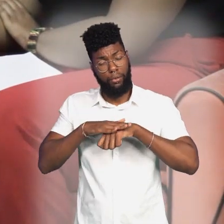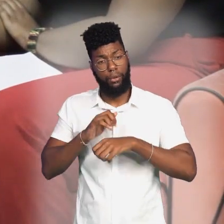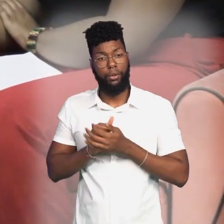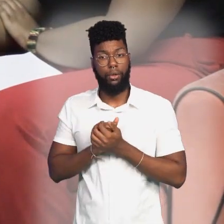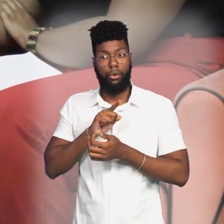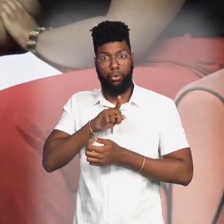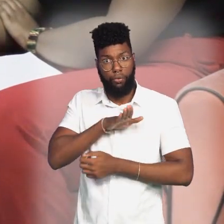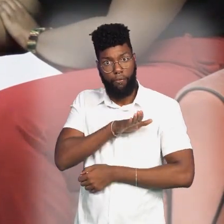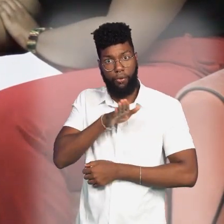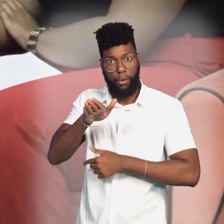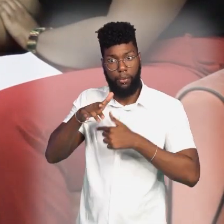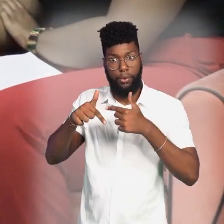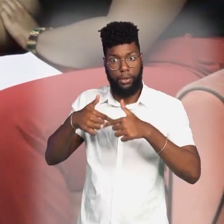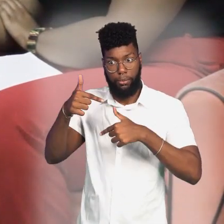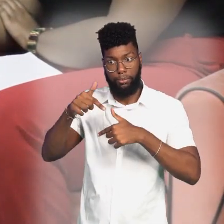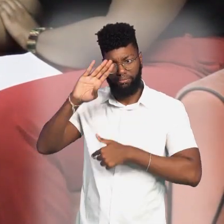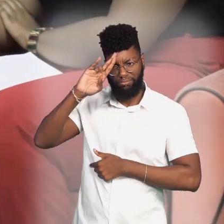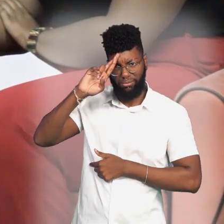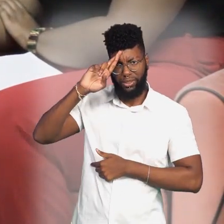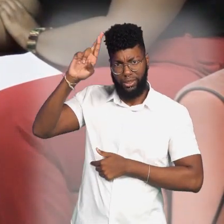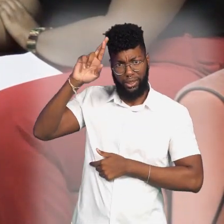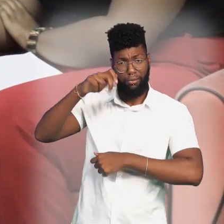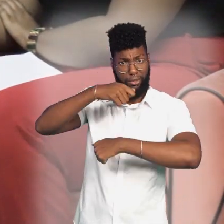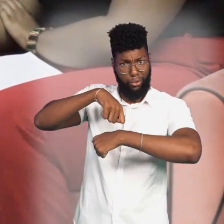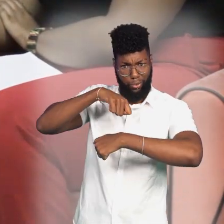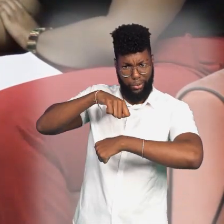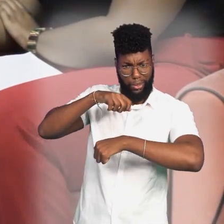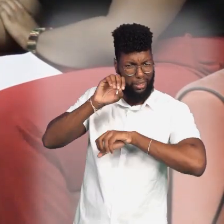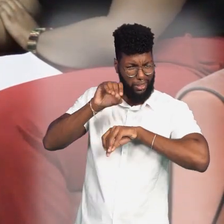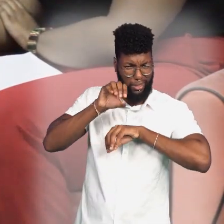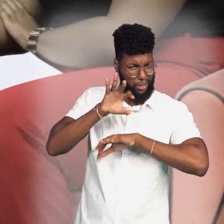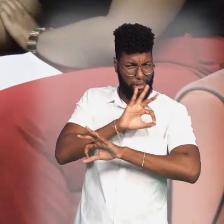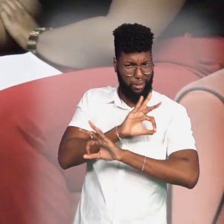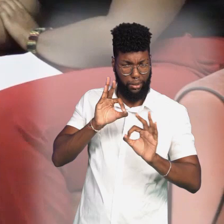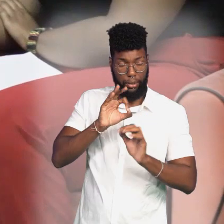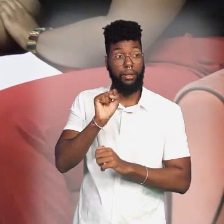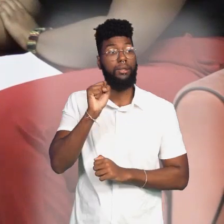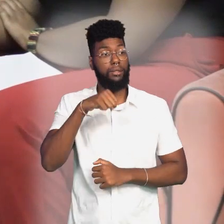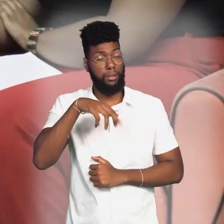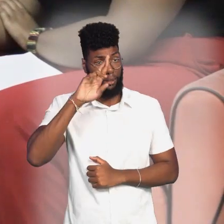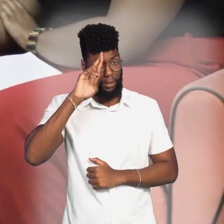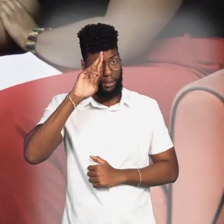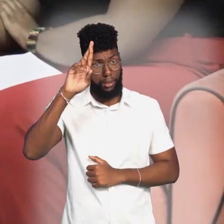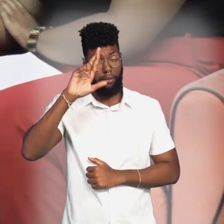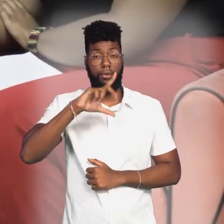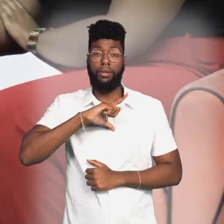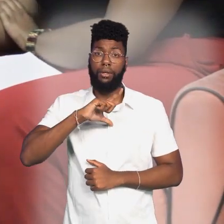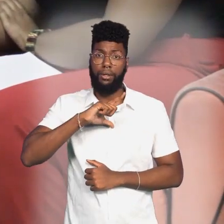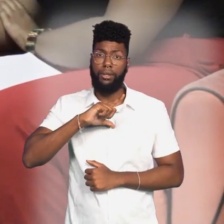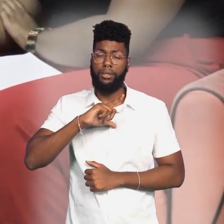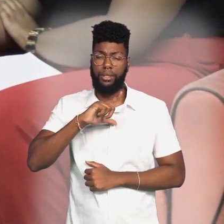de cozinha, não professor? Sim, para ser chefe. E aí depois tinha o Fabiano, que tinha